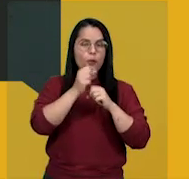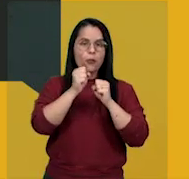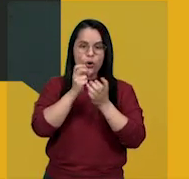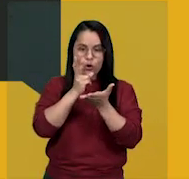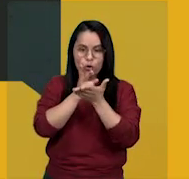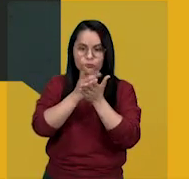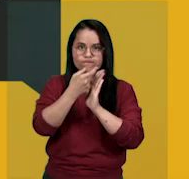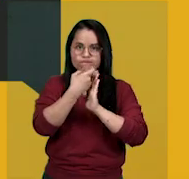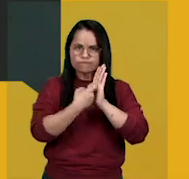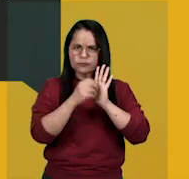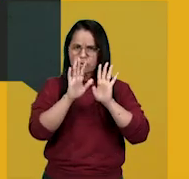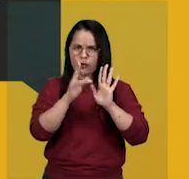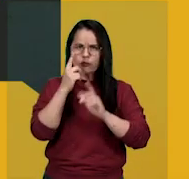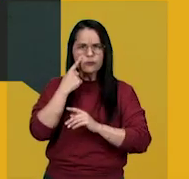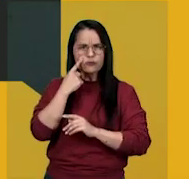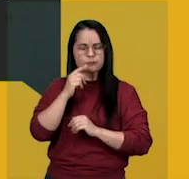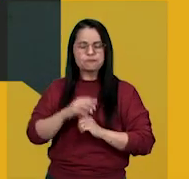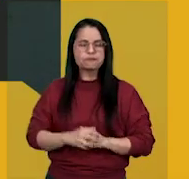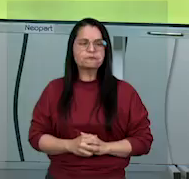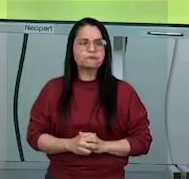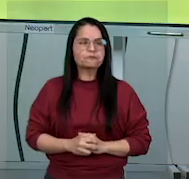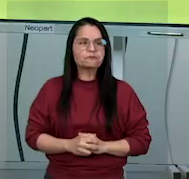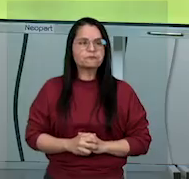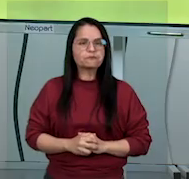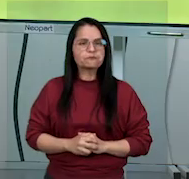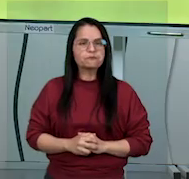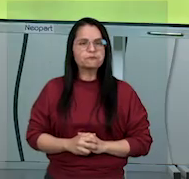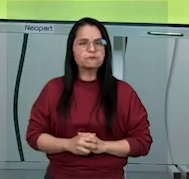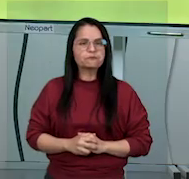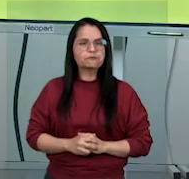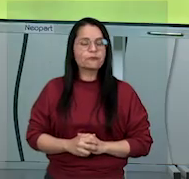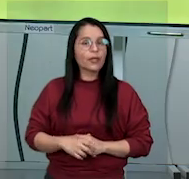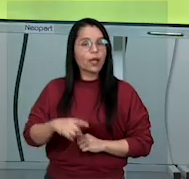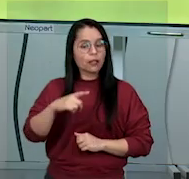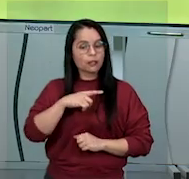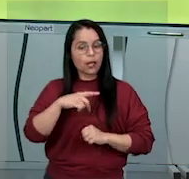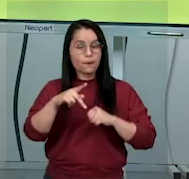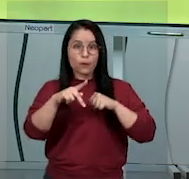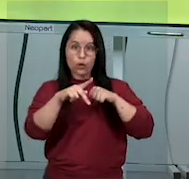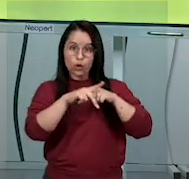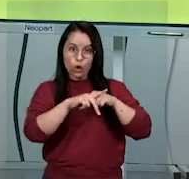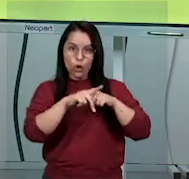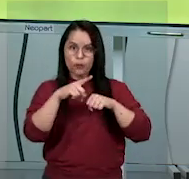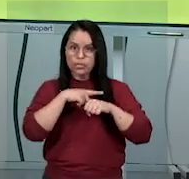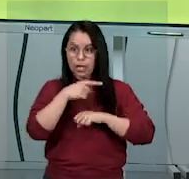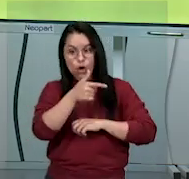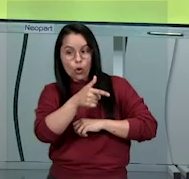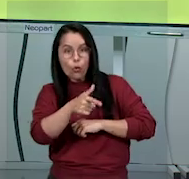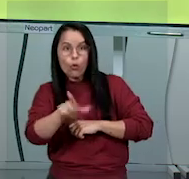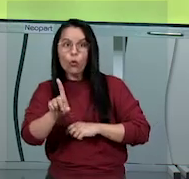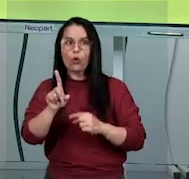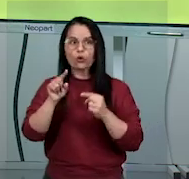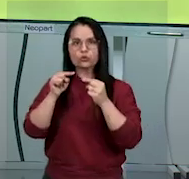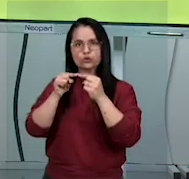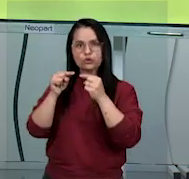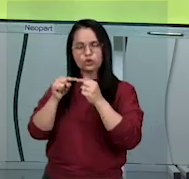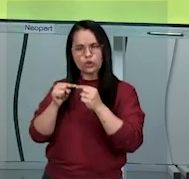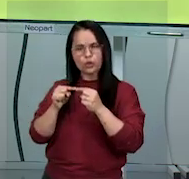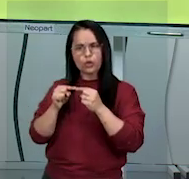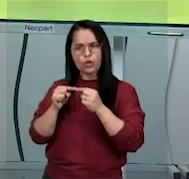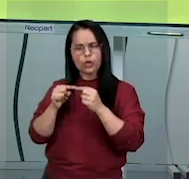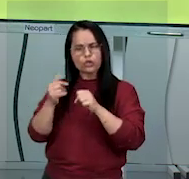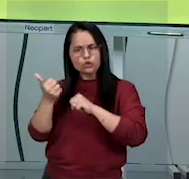texto. Vejamos, nós vamos ver que além dos pronomes temos outras substituições. Mas por